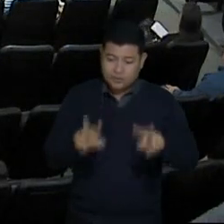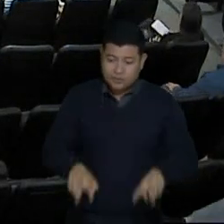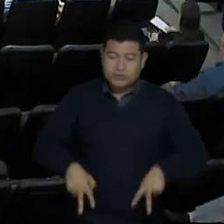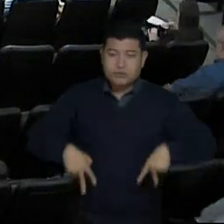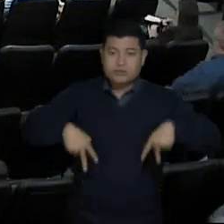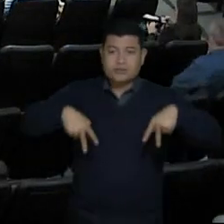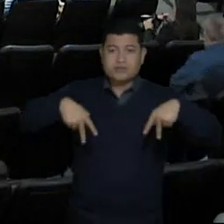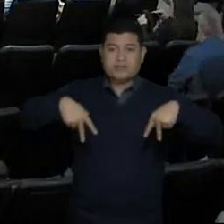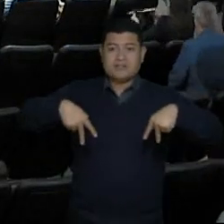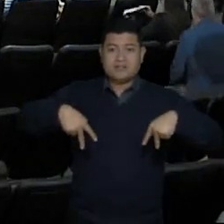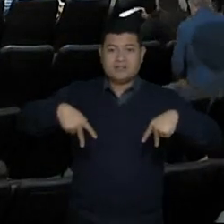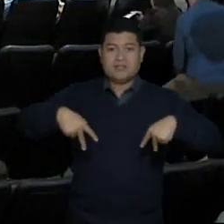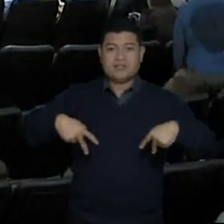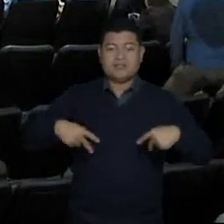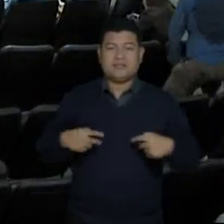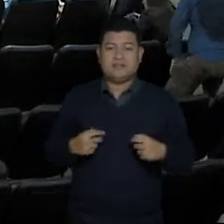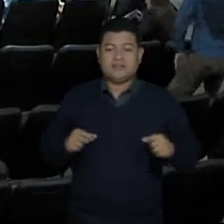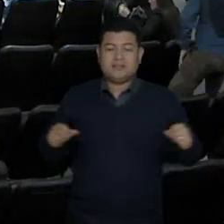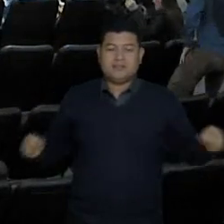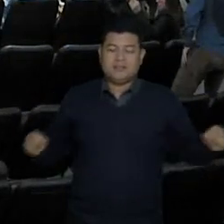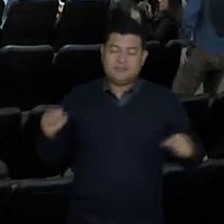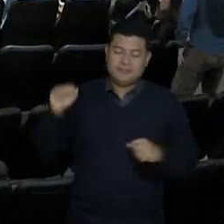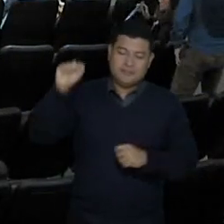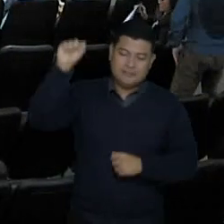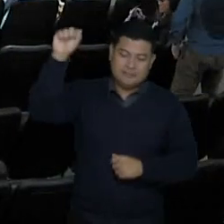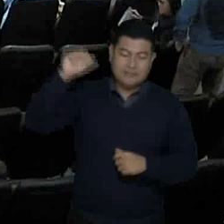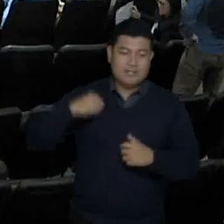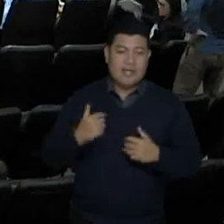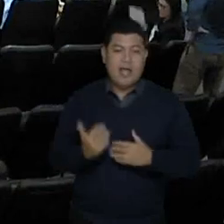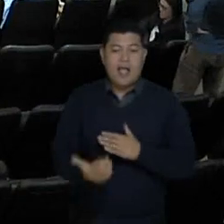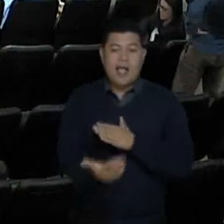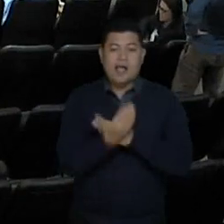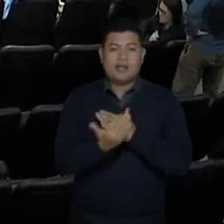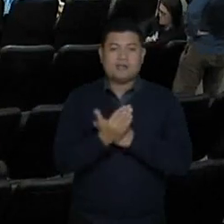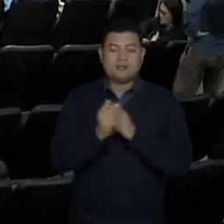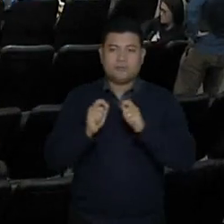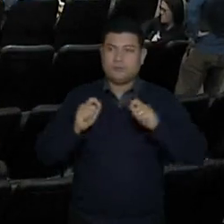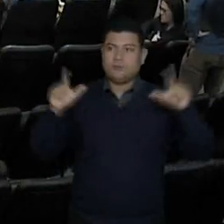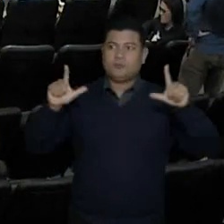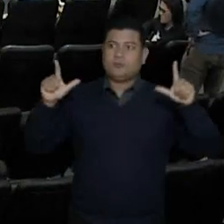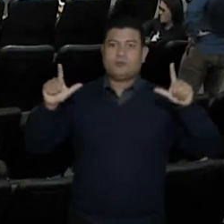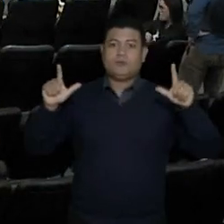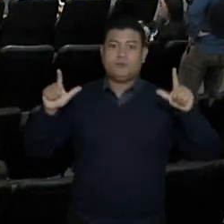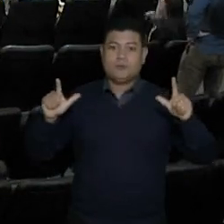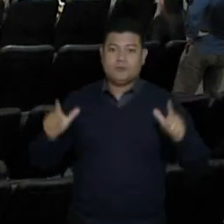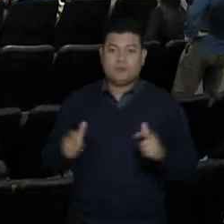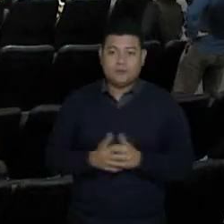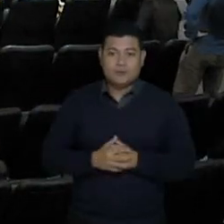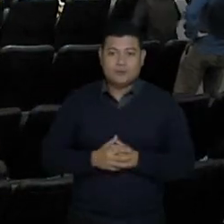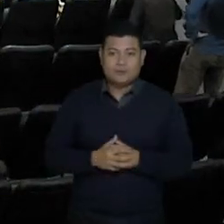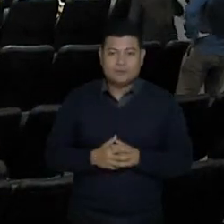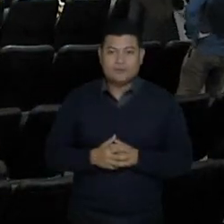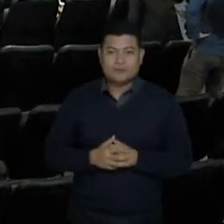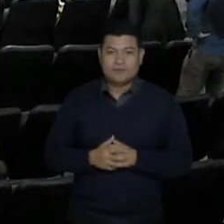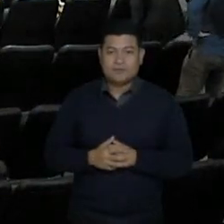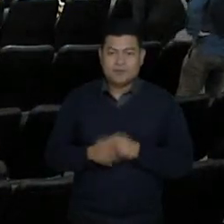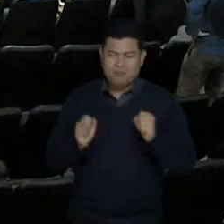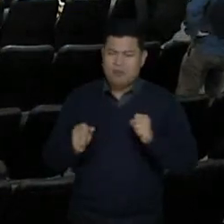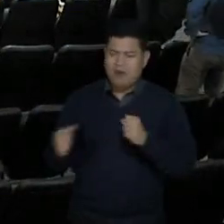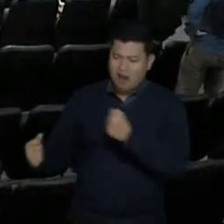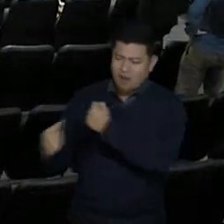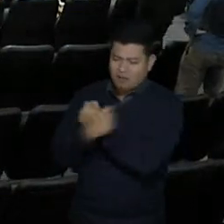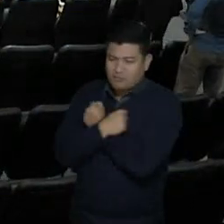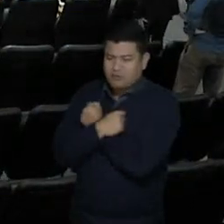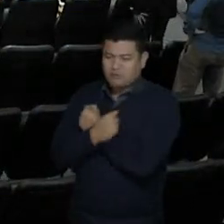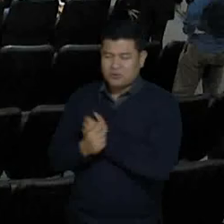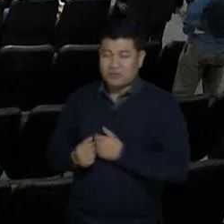pernas esticar um pouco o braço sabe dar uma uh Abraça o colega do lado fala o